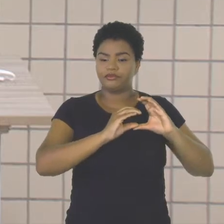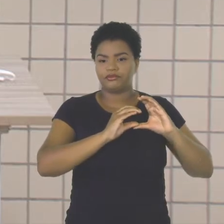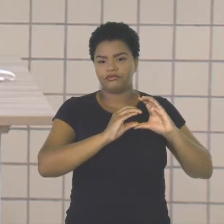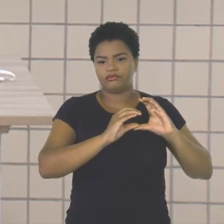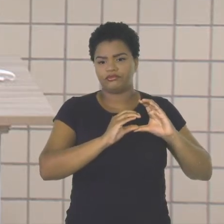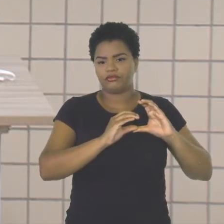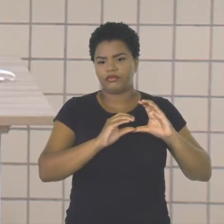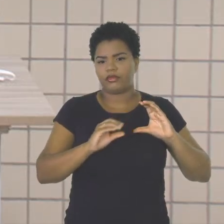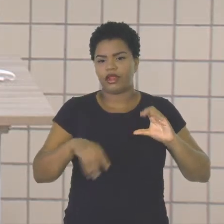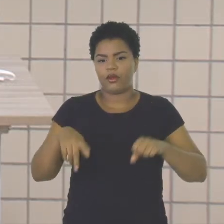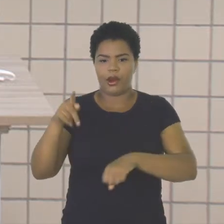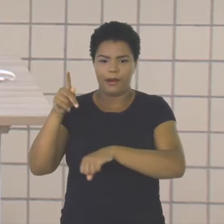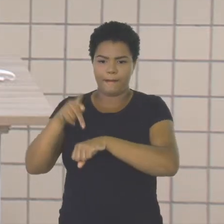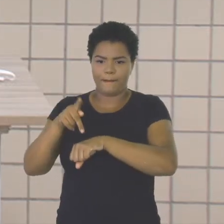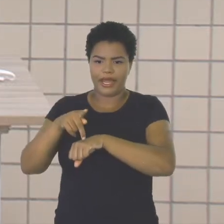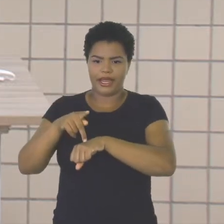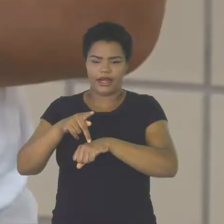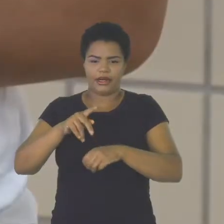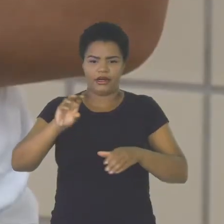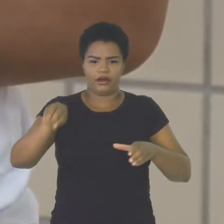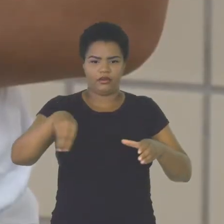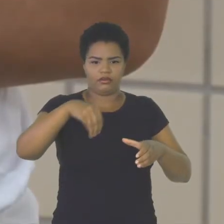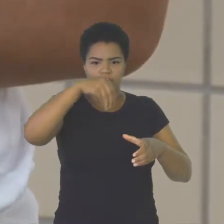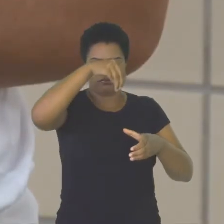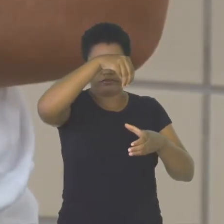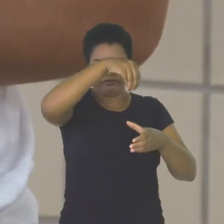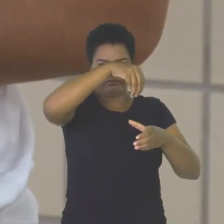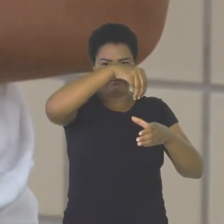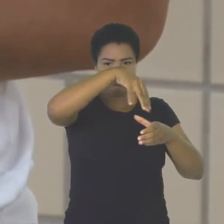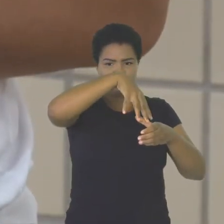esta pedra e coloco aqui dentro do meu copo.